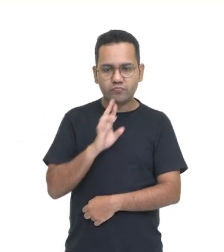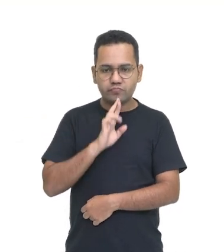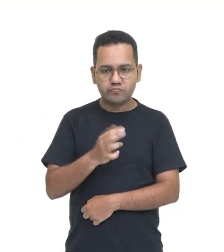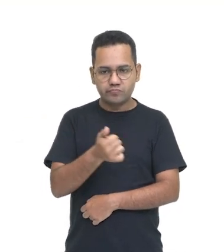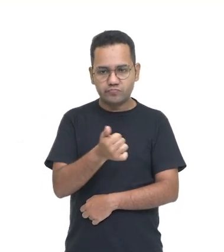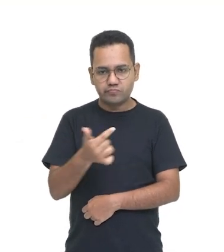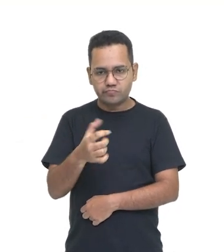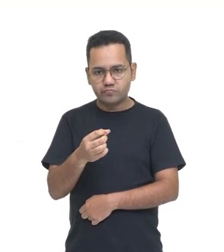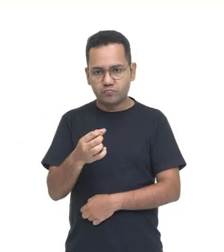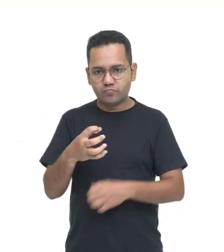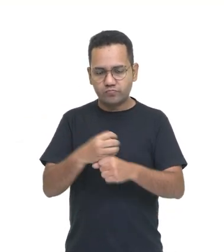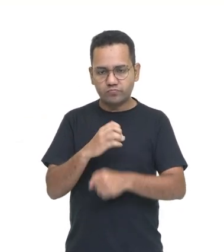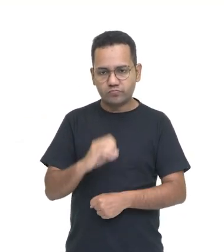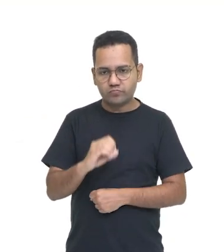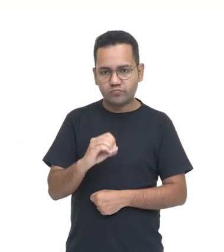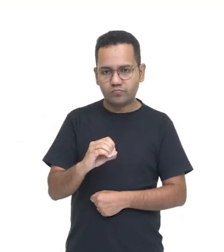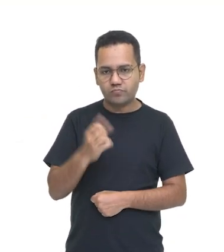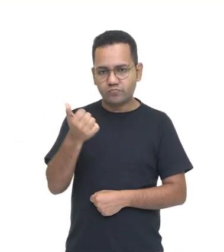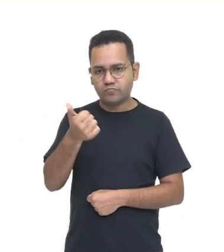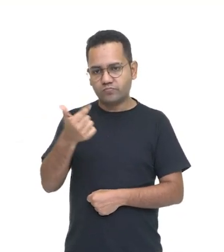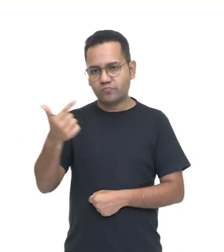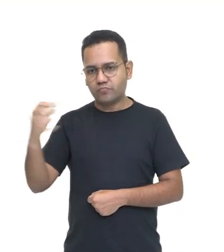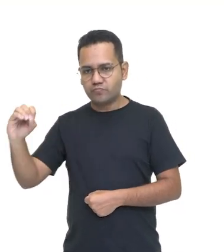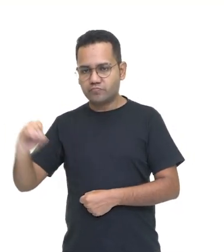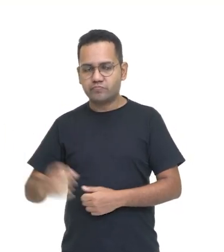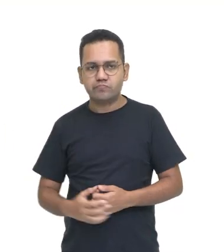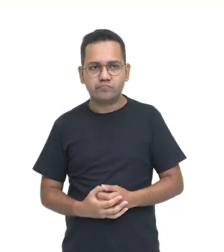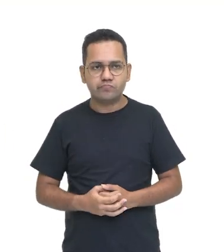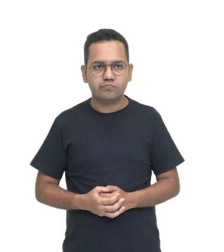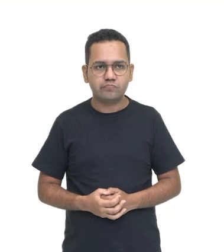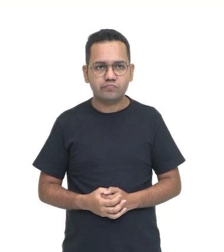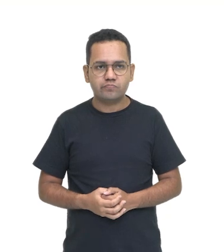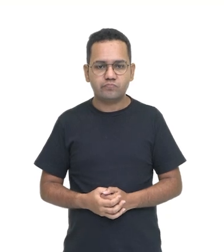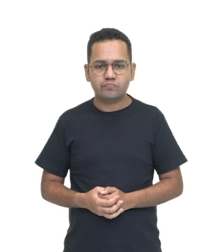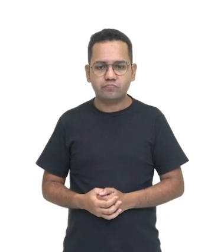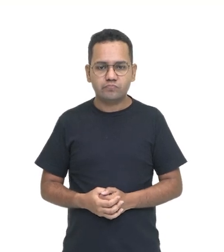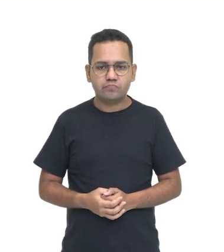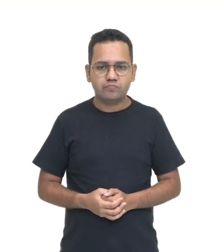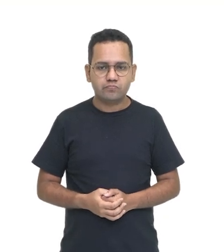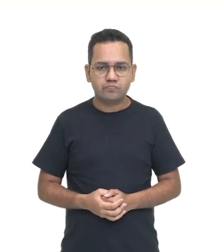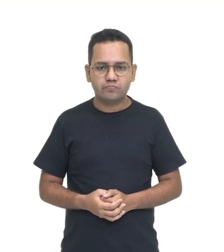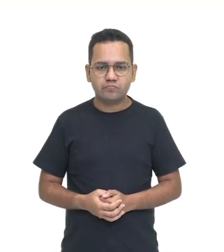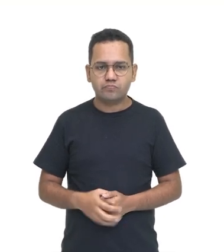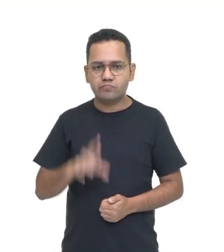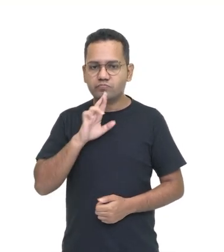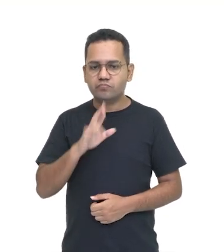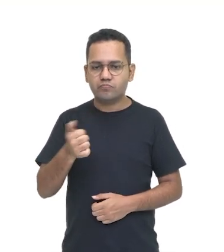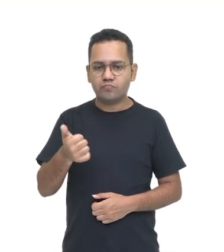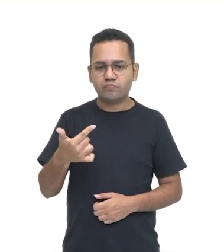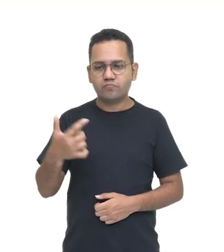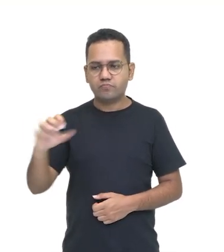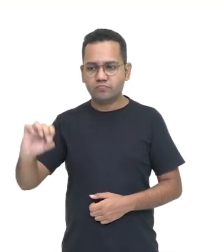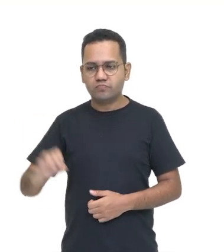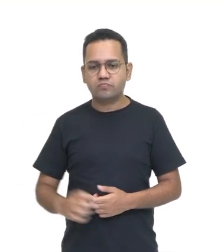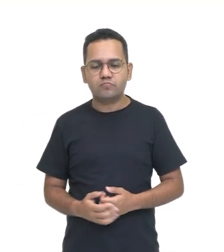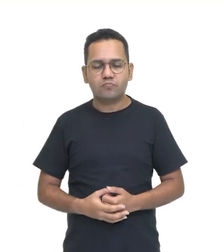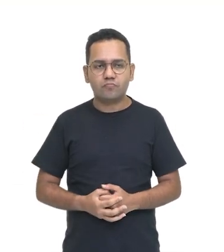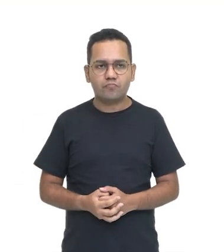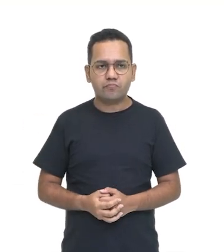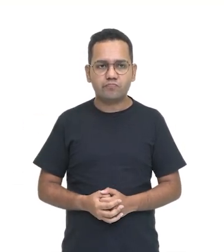no quociente e leva lá para o... que está no dividendo, leva lá para o quociente. Sobrou, então, 120. Então, nossa resposta é igual